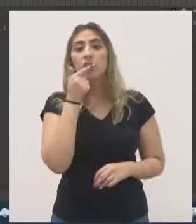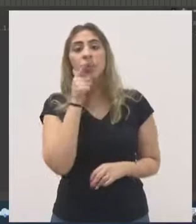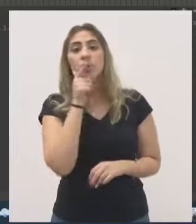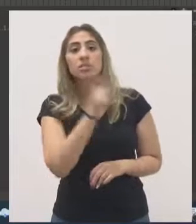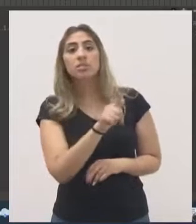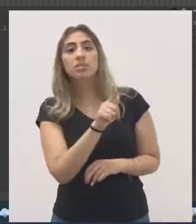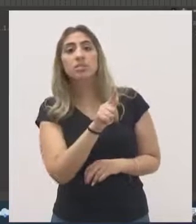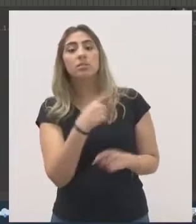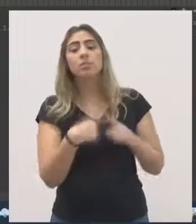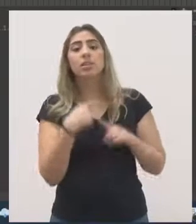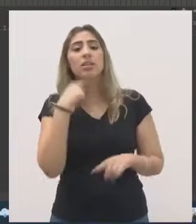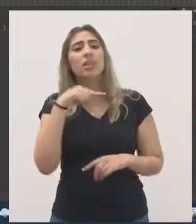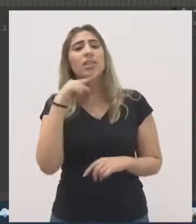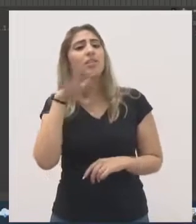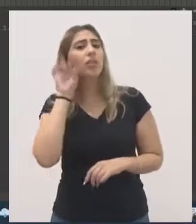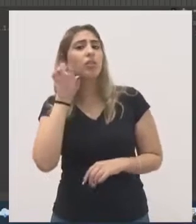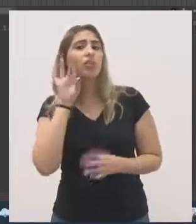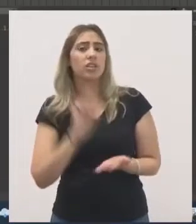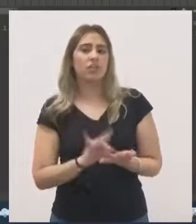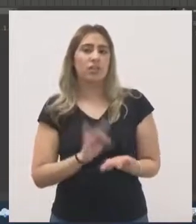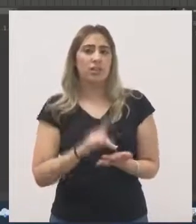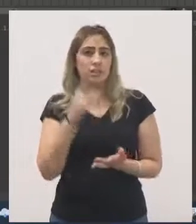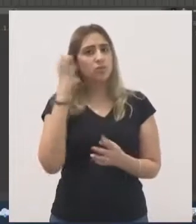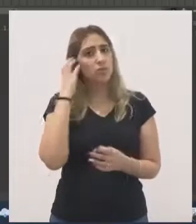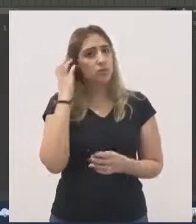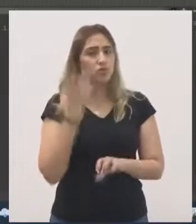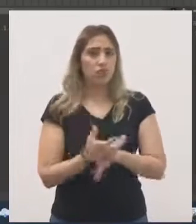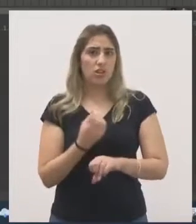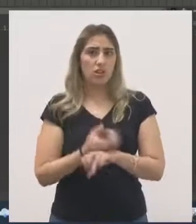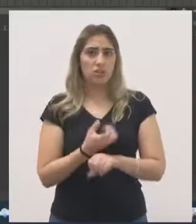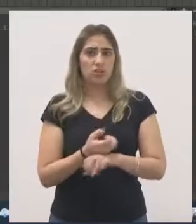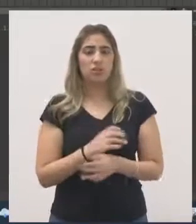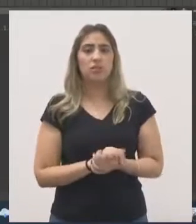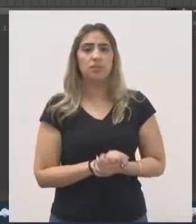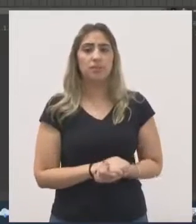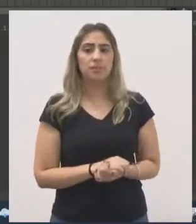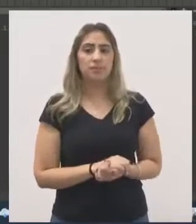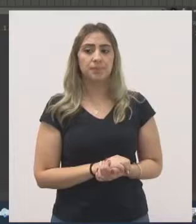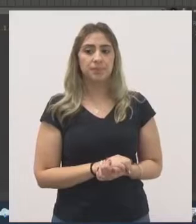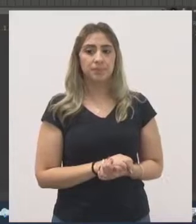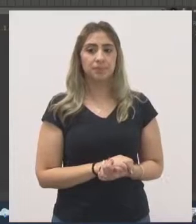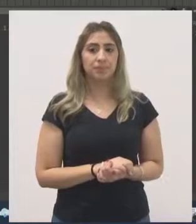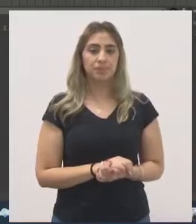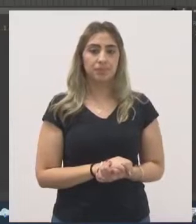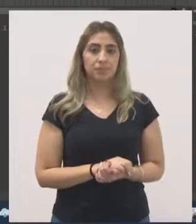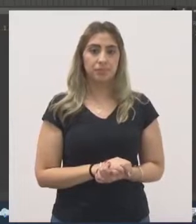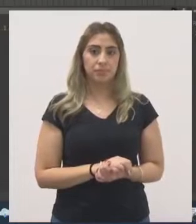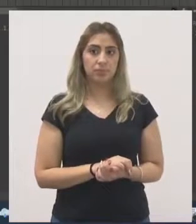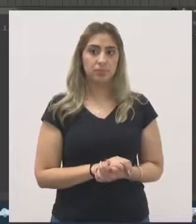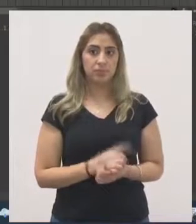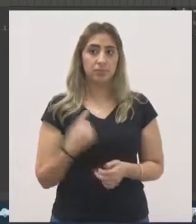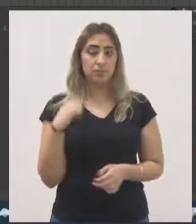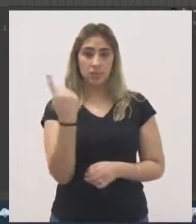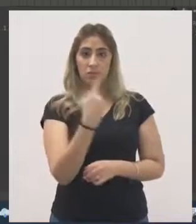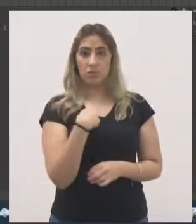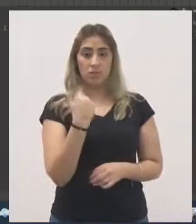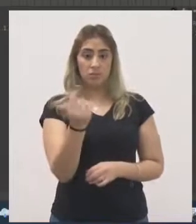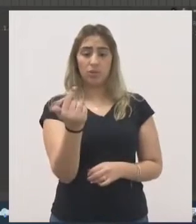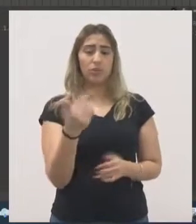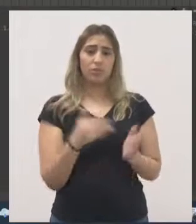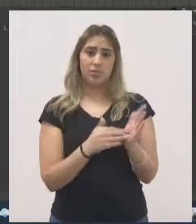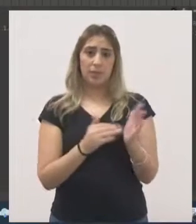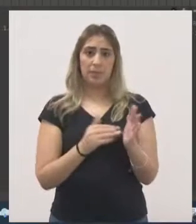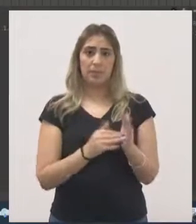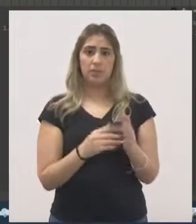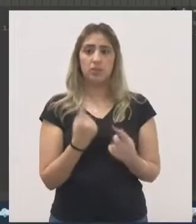e ninguém vai ouvir, né? Na verdade, esse podcast. Então, não temos limites aí. Uhum.